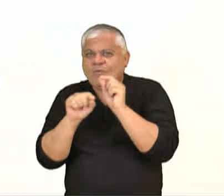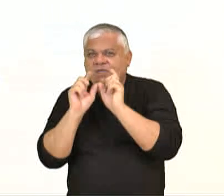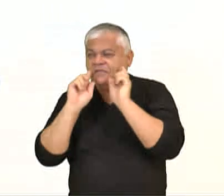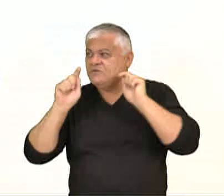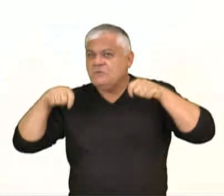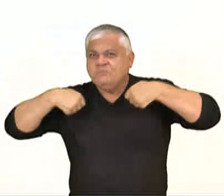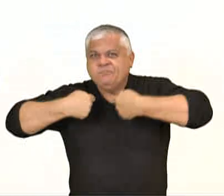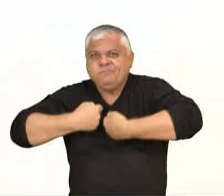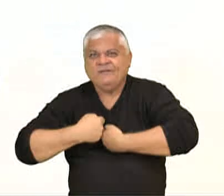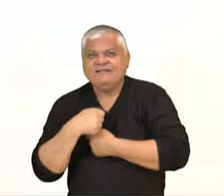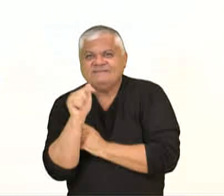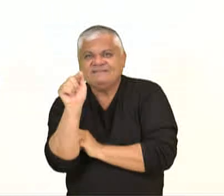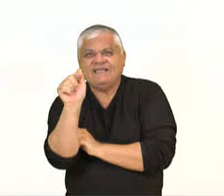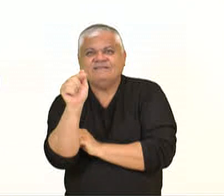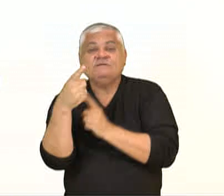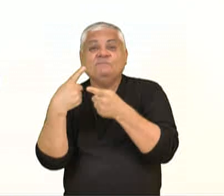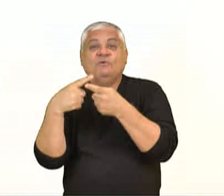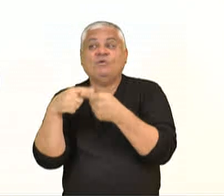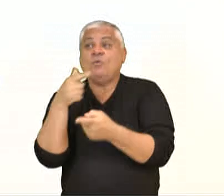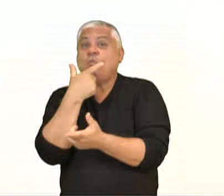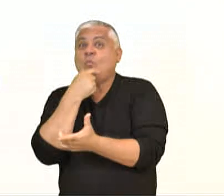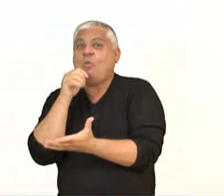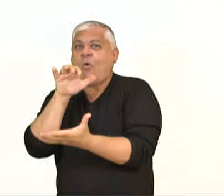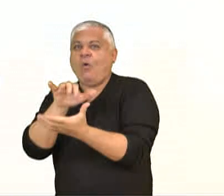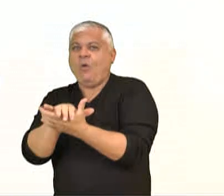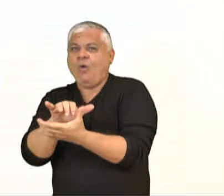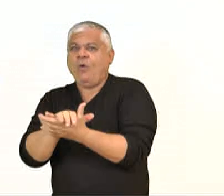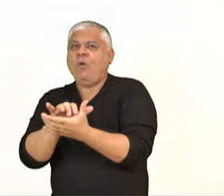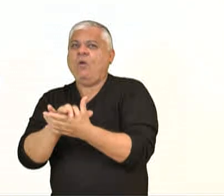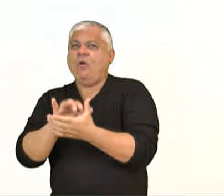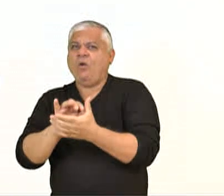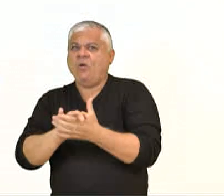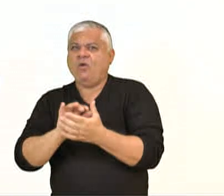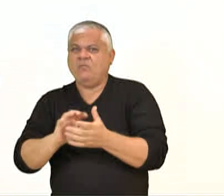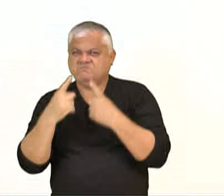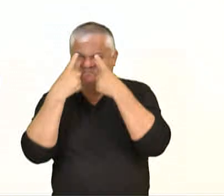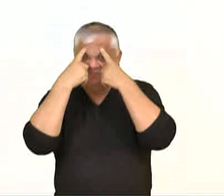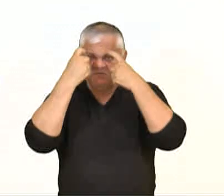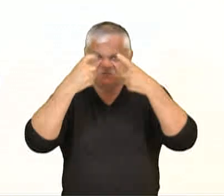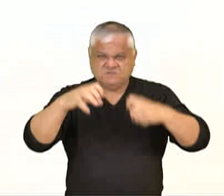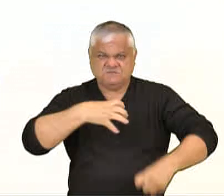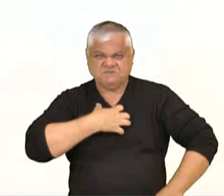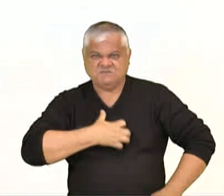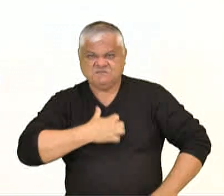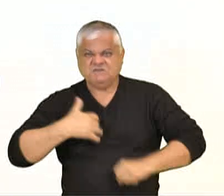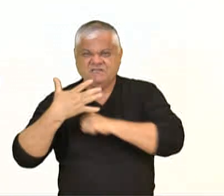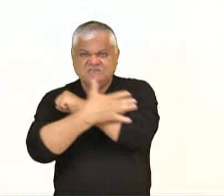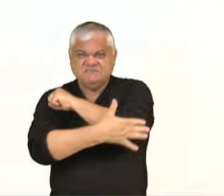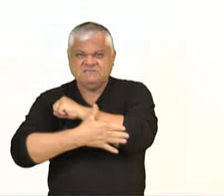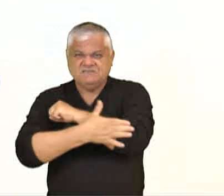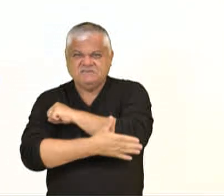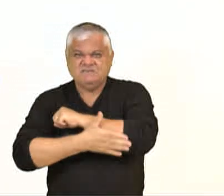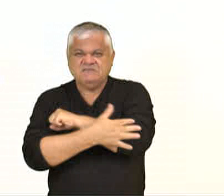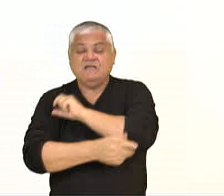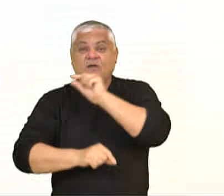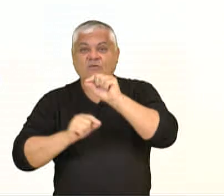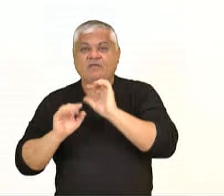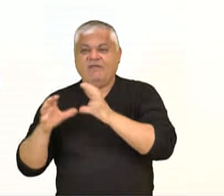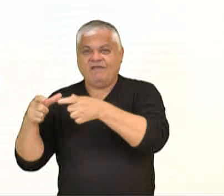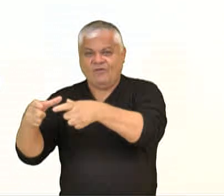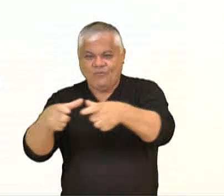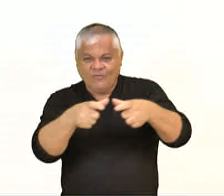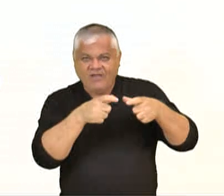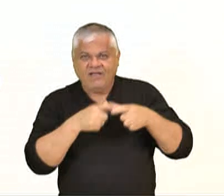capas, porque o marido se fazia notório na valentia com ciúme e as aldeias são a alheia